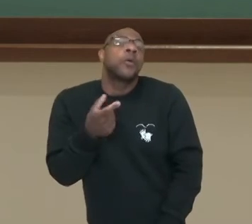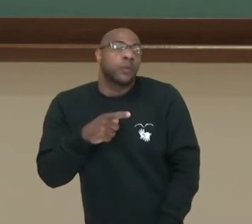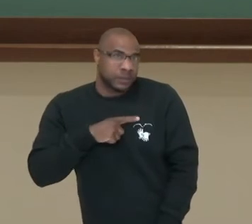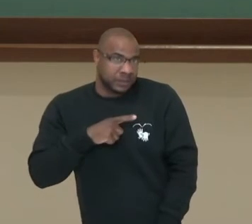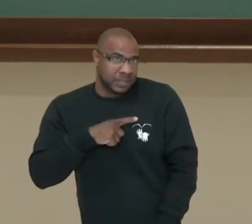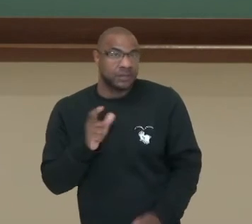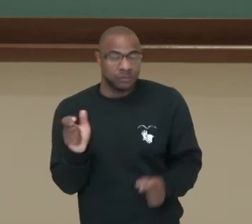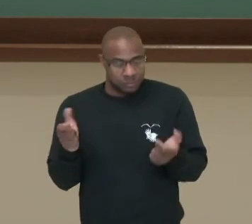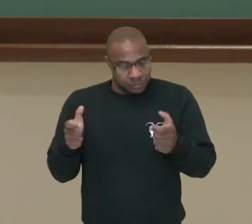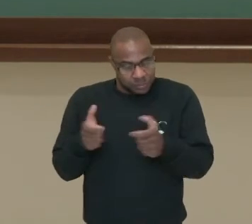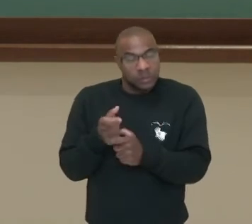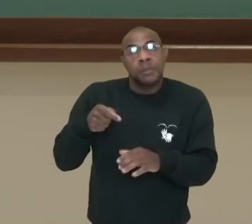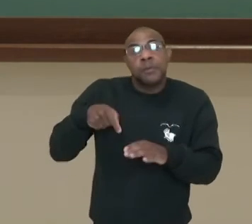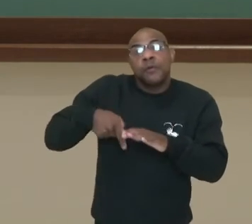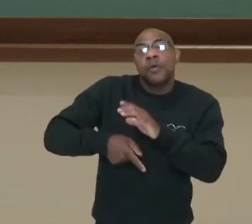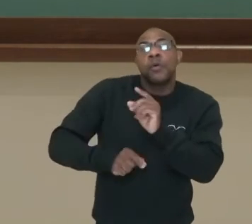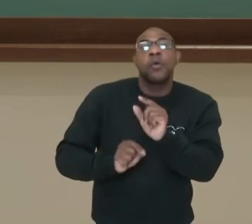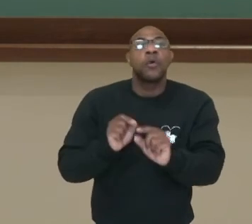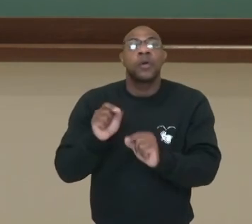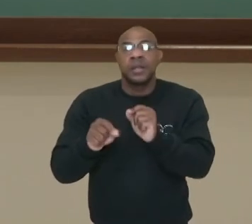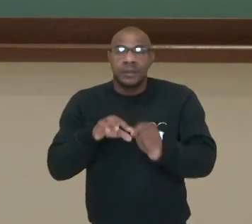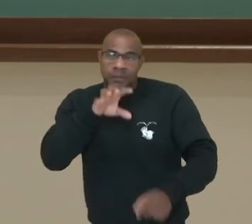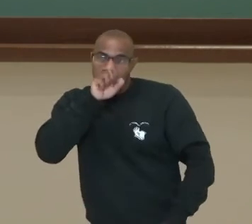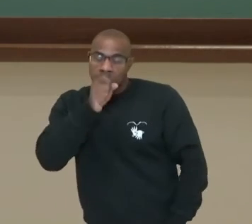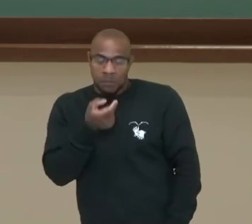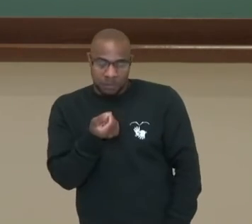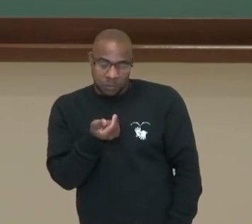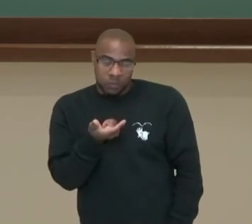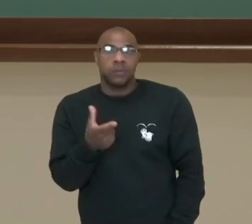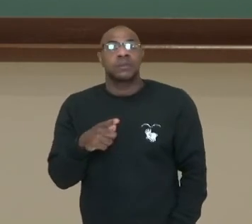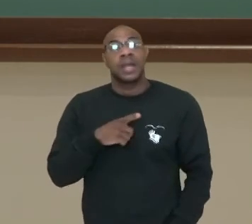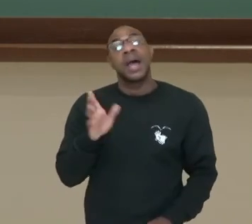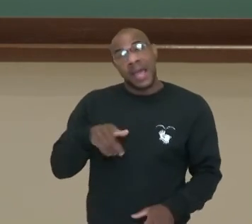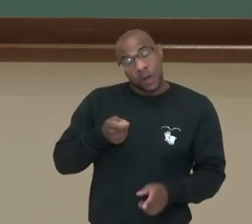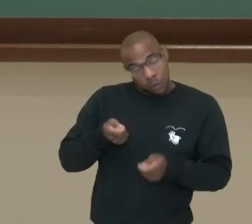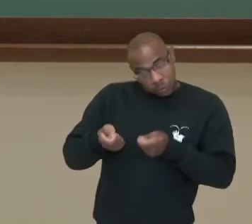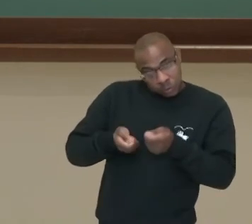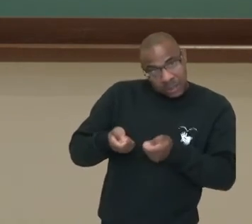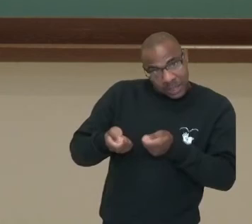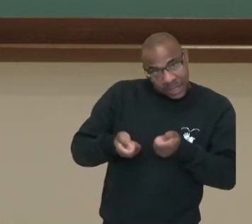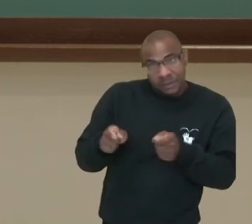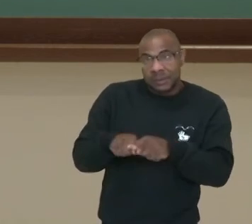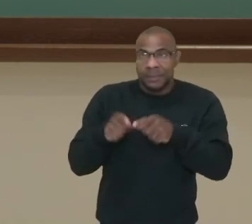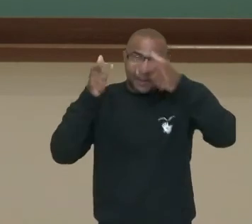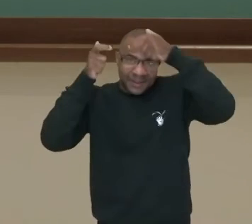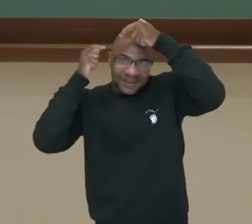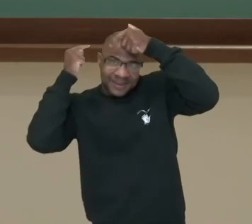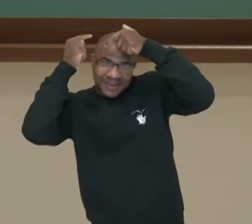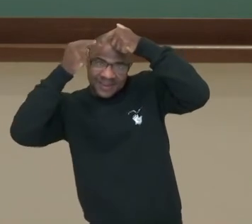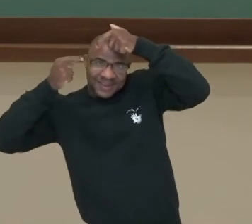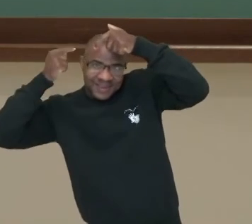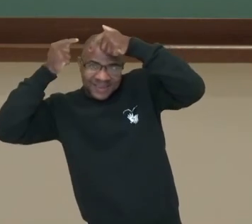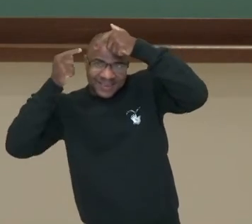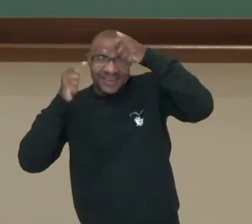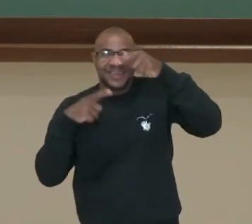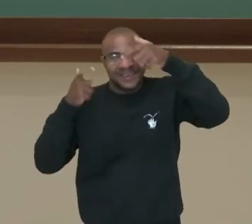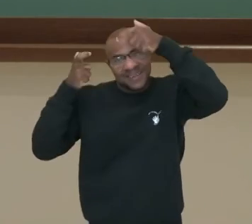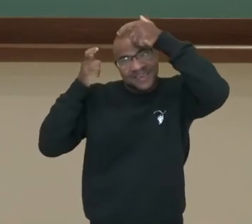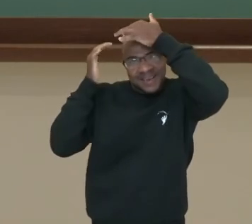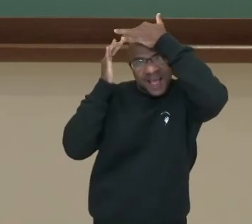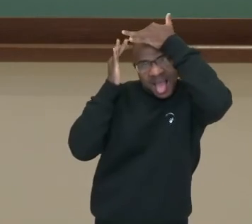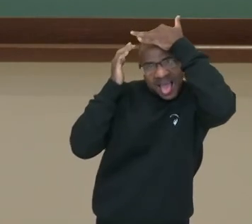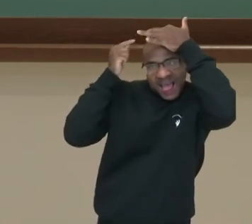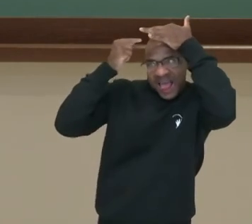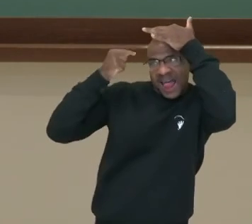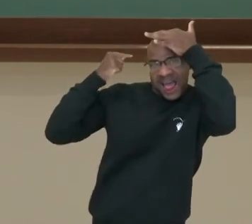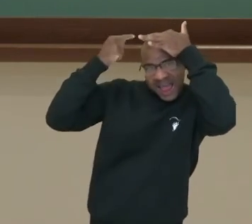também diminui a profundidade dessas inspirações. Tudo isso é controlado pelo tronco encefálico e por hormônios, né? Que vão